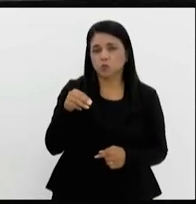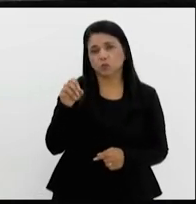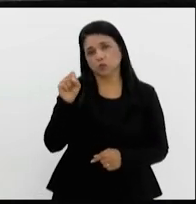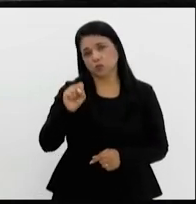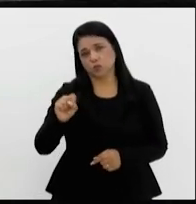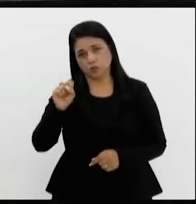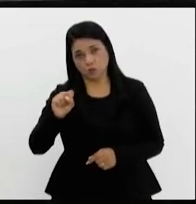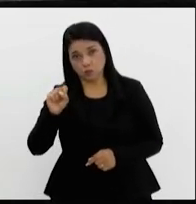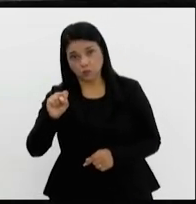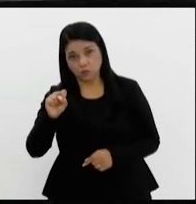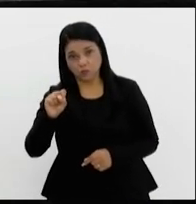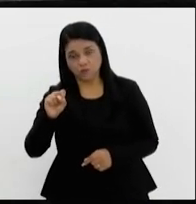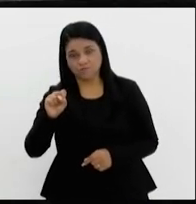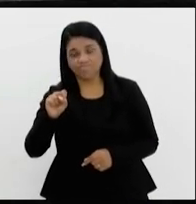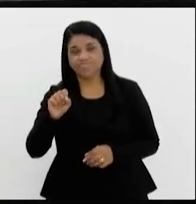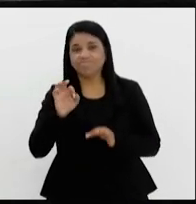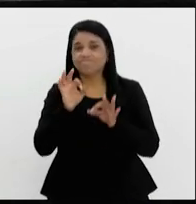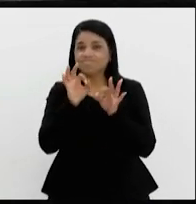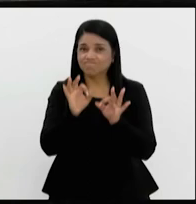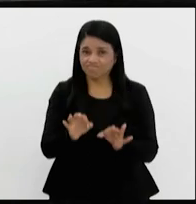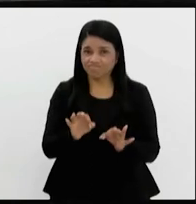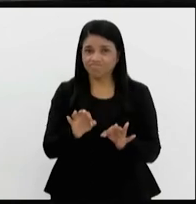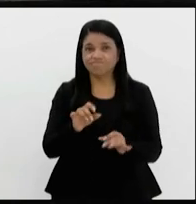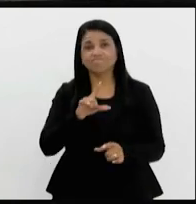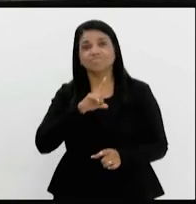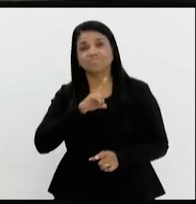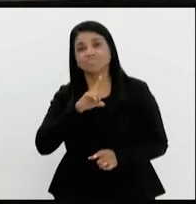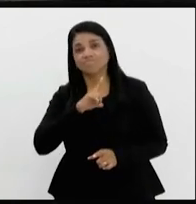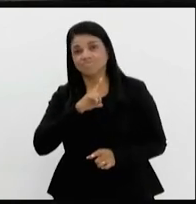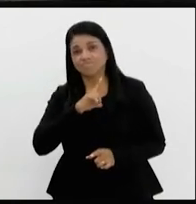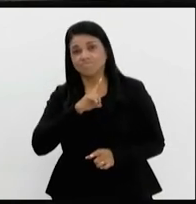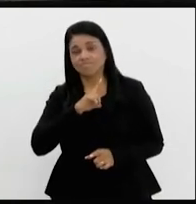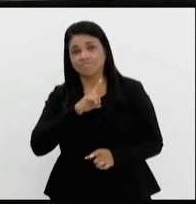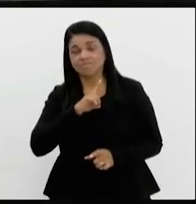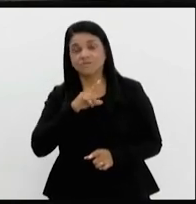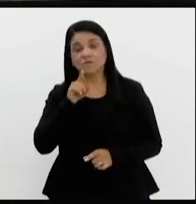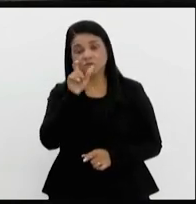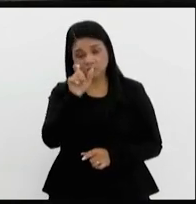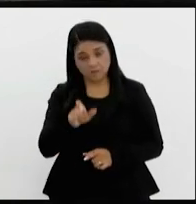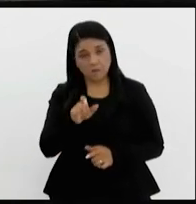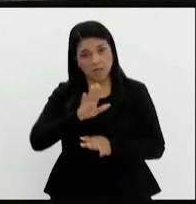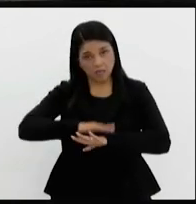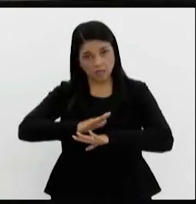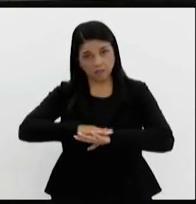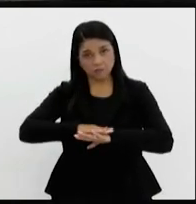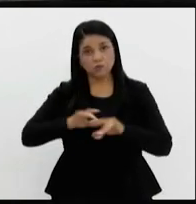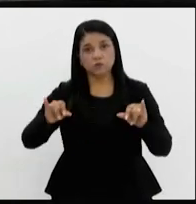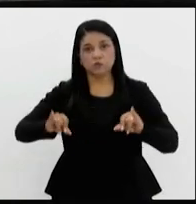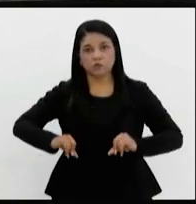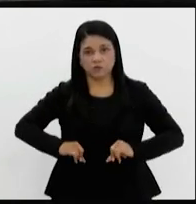segundos, exatamente como se tivesseis vós mesmos a sofrê-los.